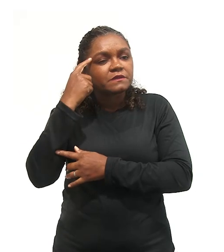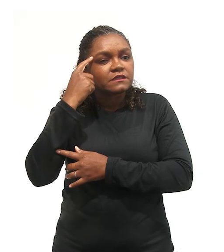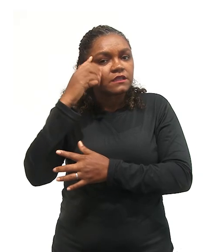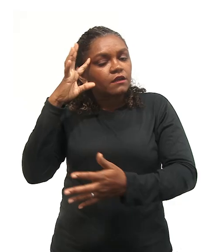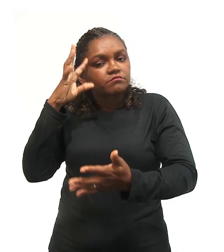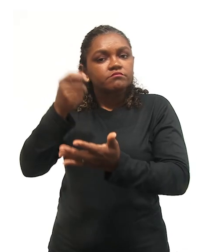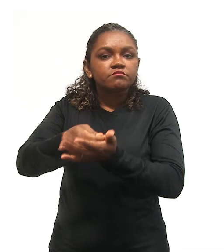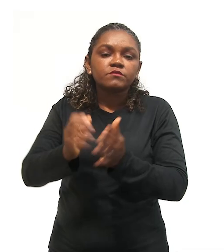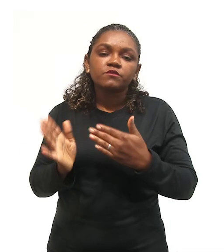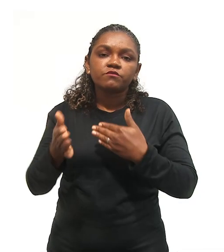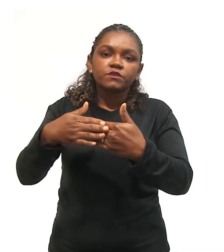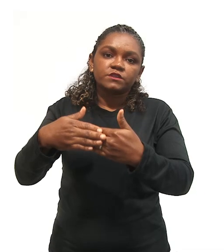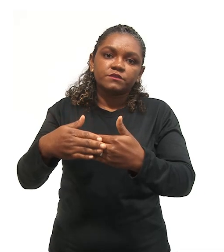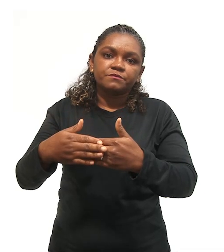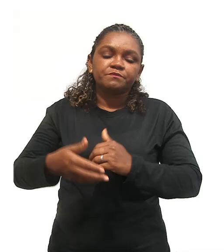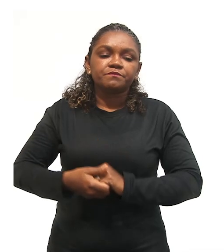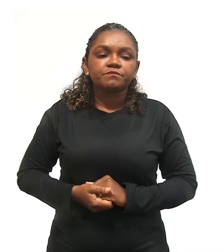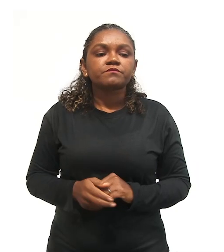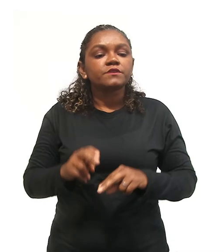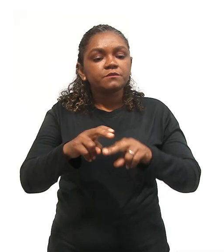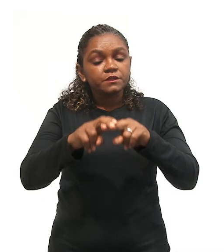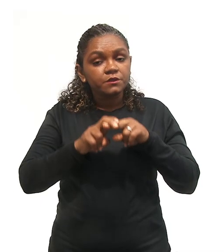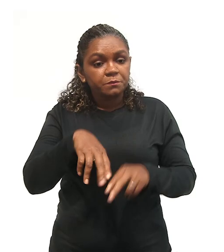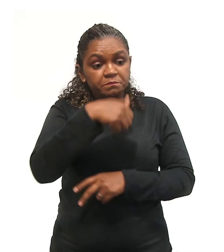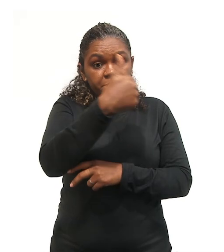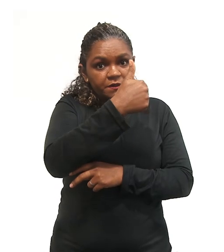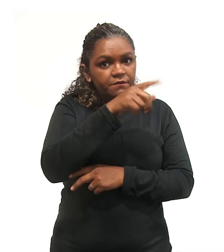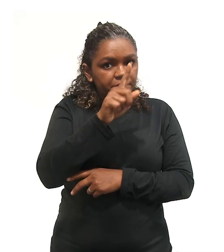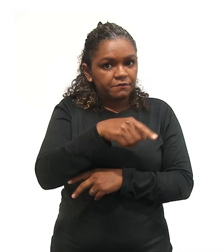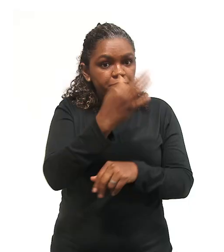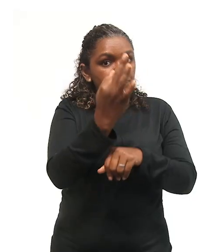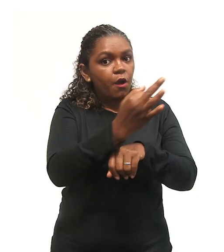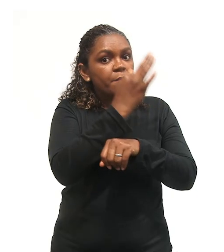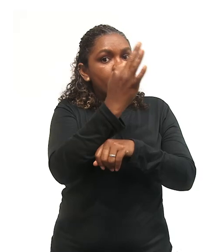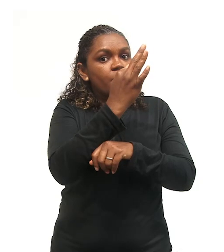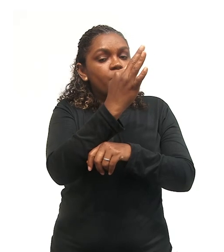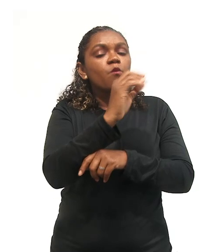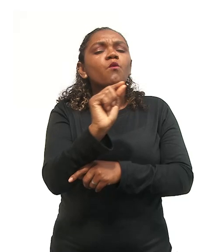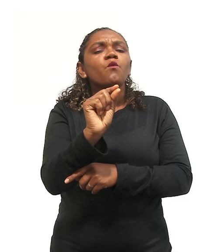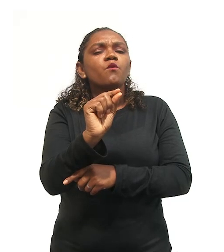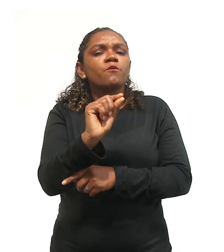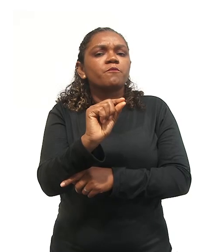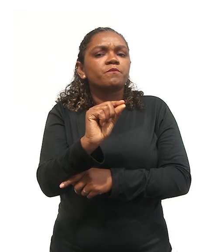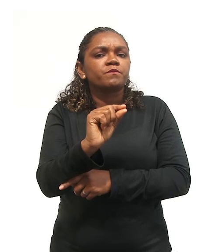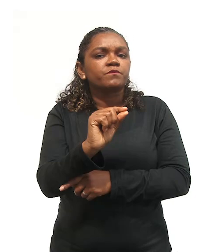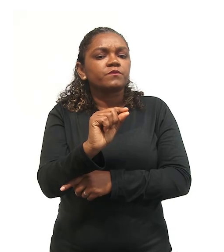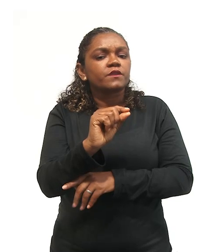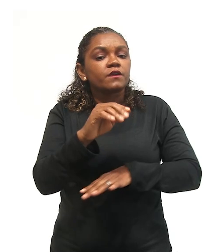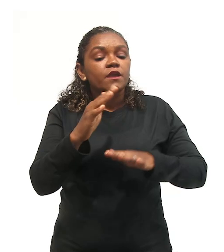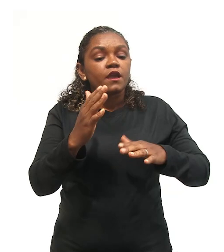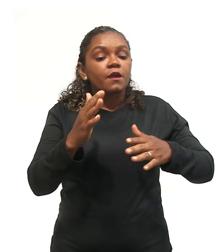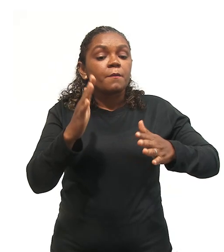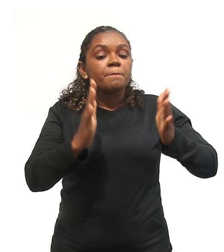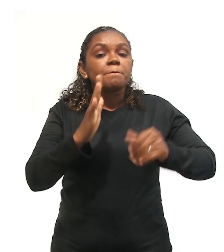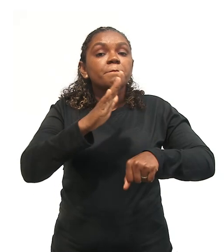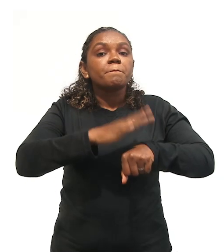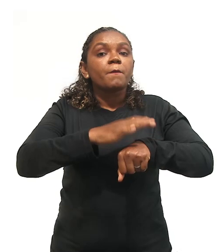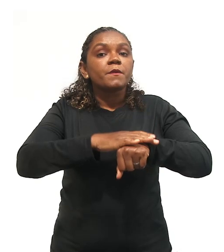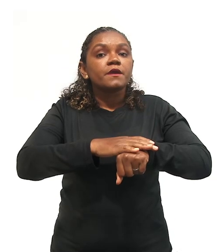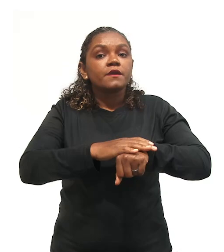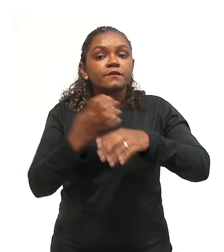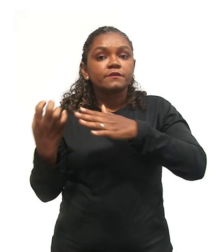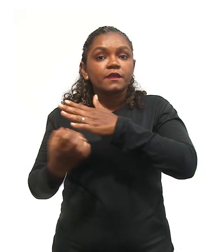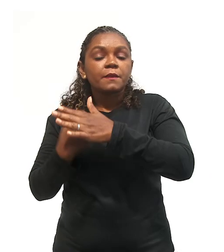a dissolução formal. Então esse aqui é o primeiro passo. Essa dissolução marca o momento em que a